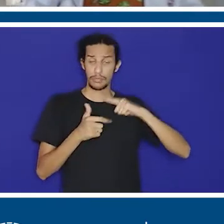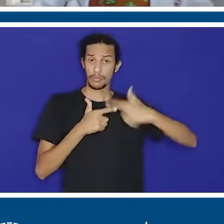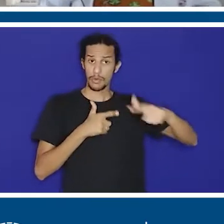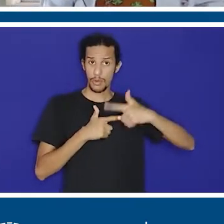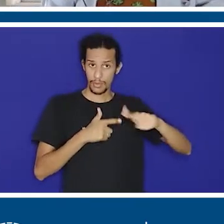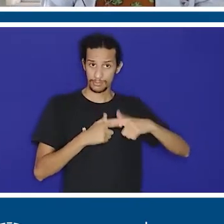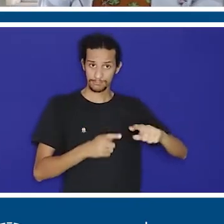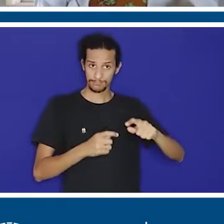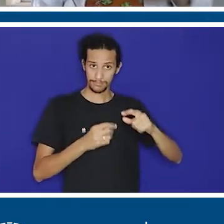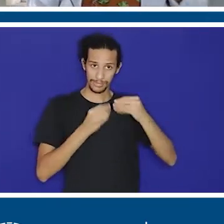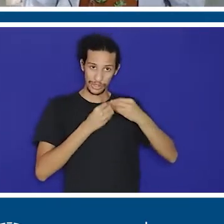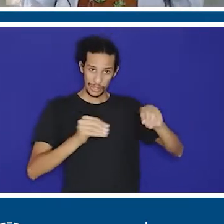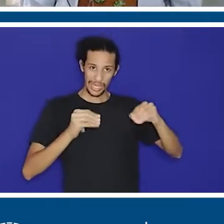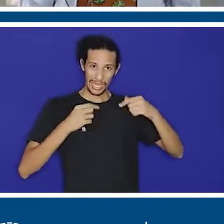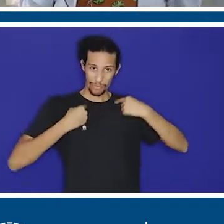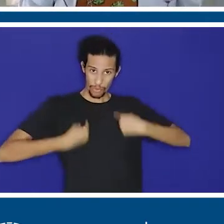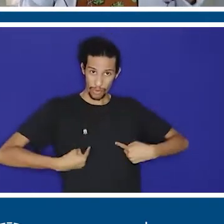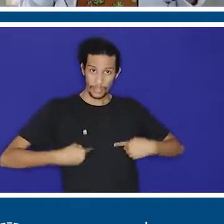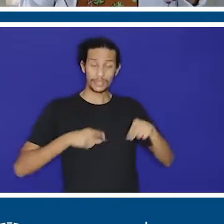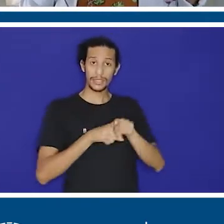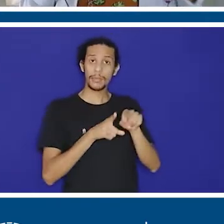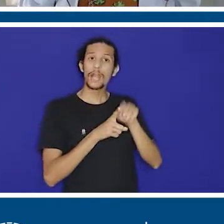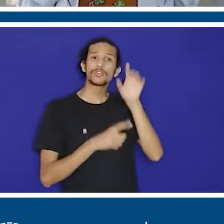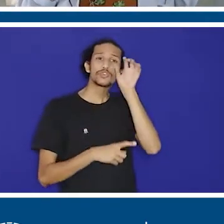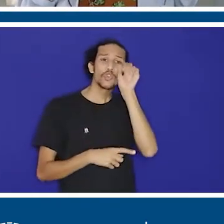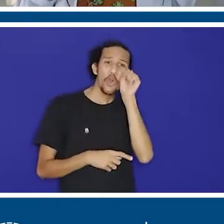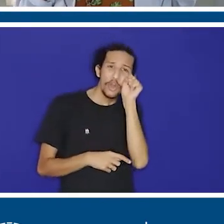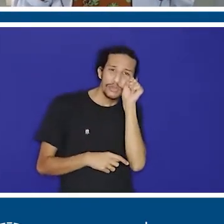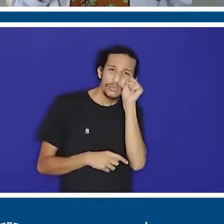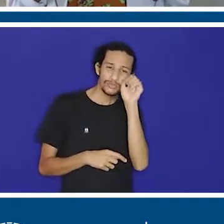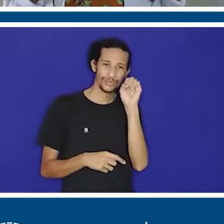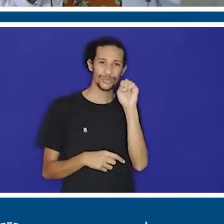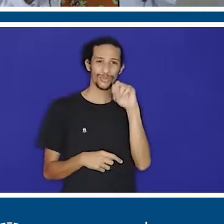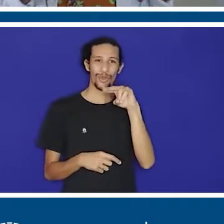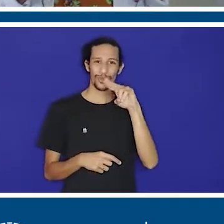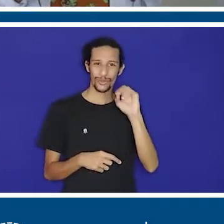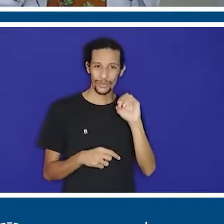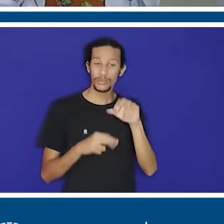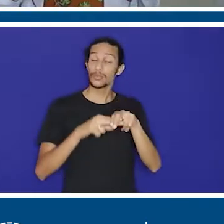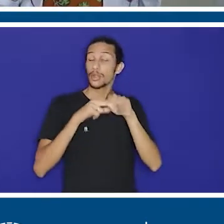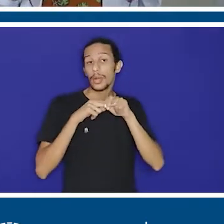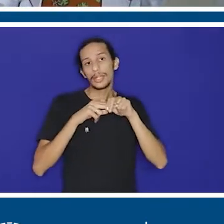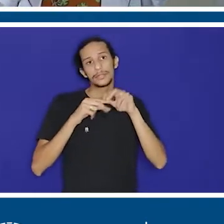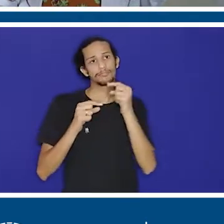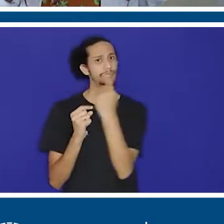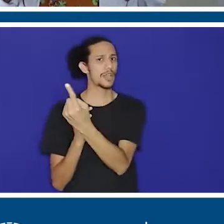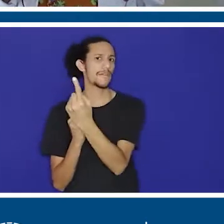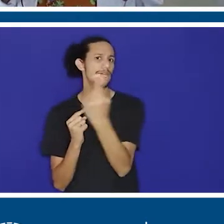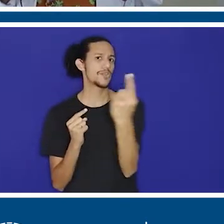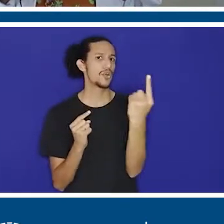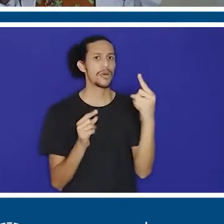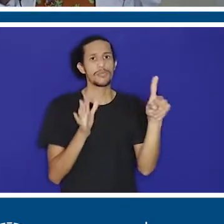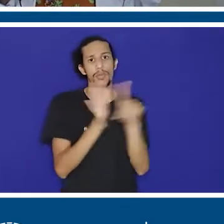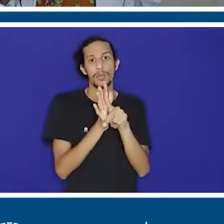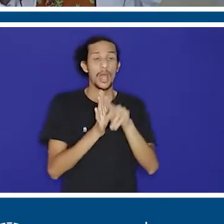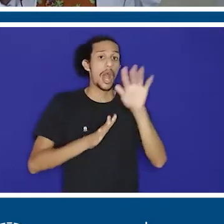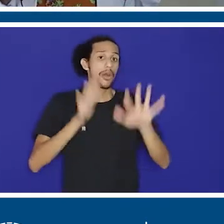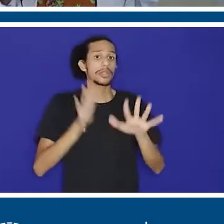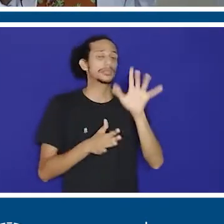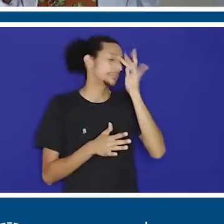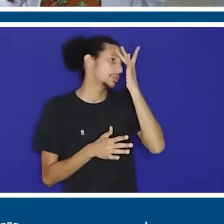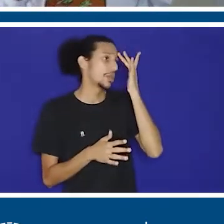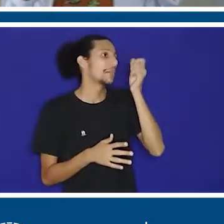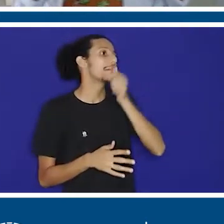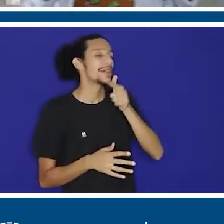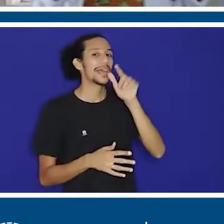como sonolência. E eu volto a dizer para vocês, cada caso é um caso. Tem criança que não pode tomar risperidona,